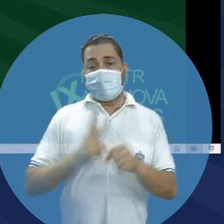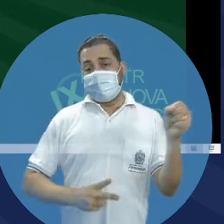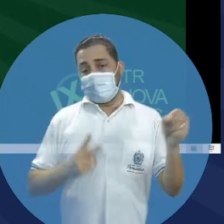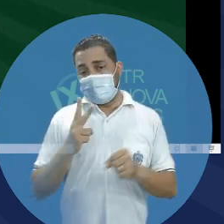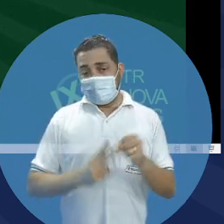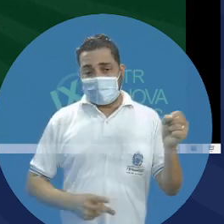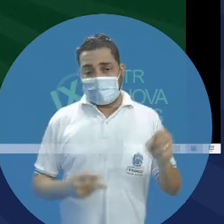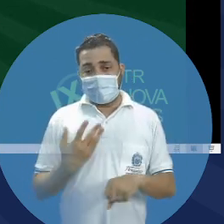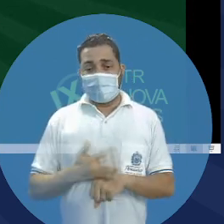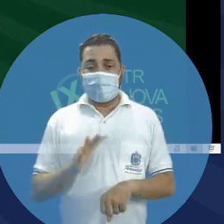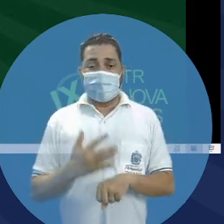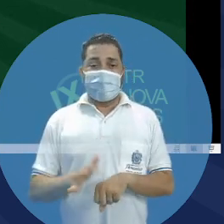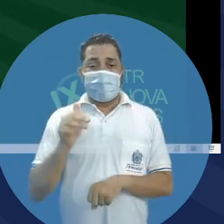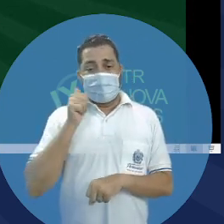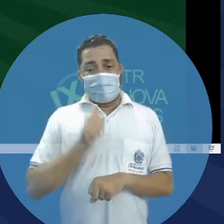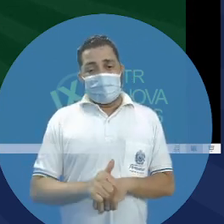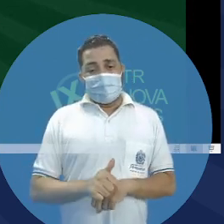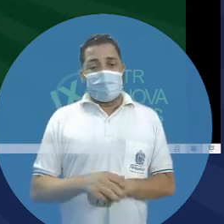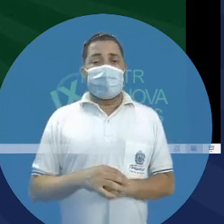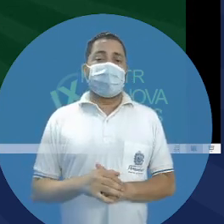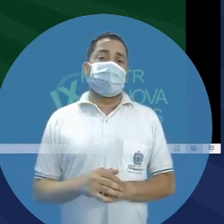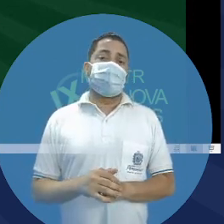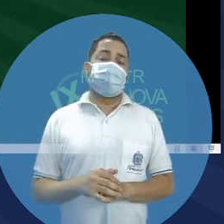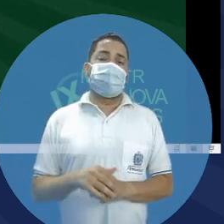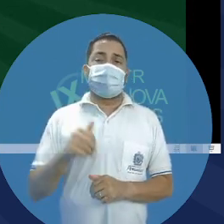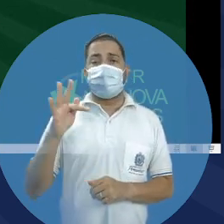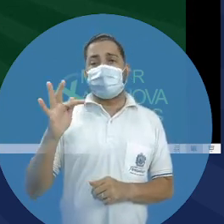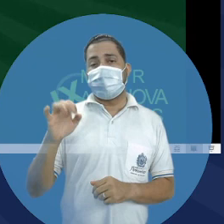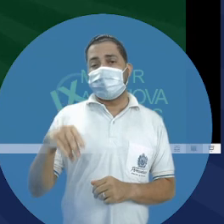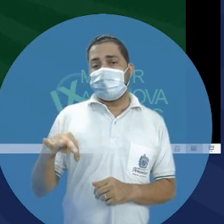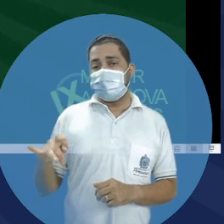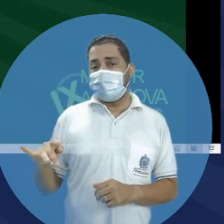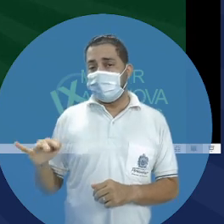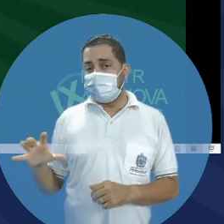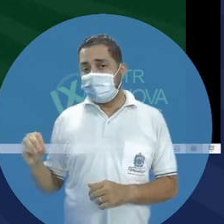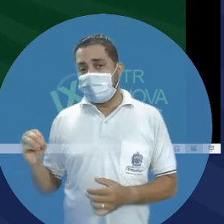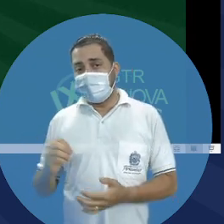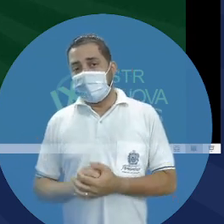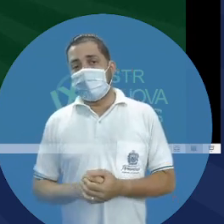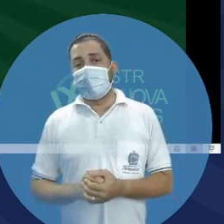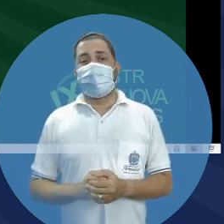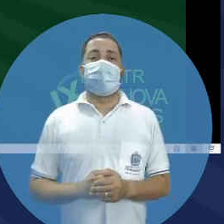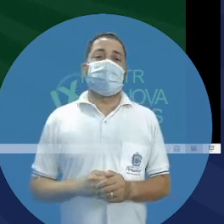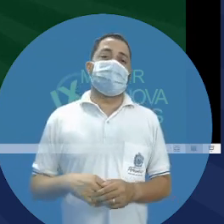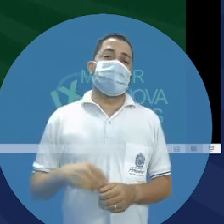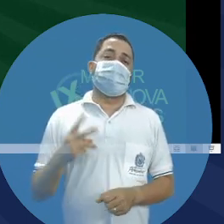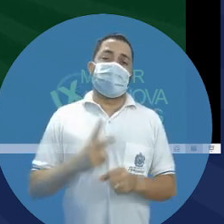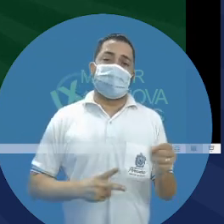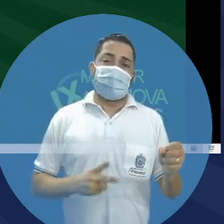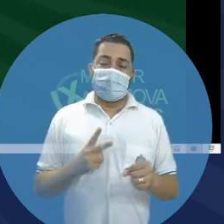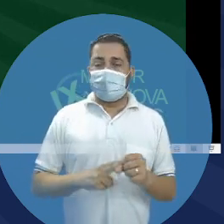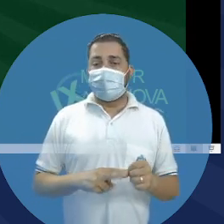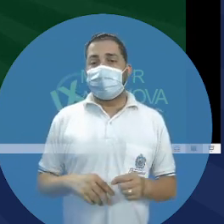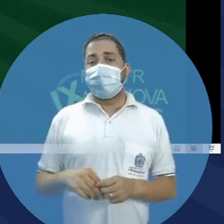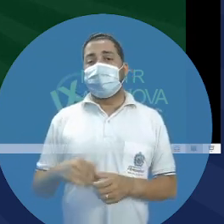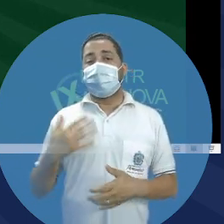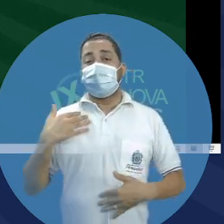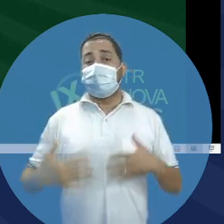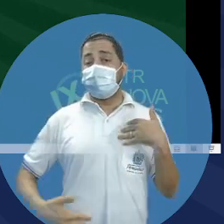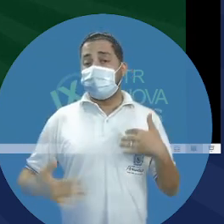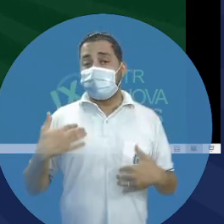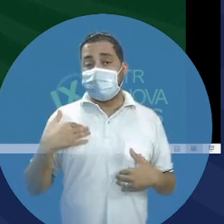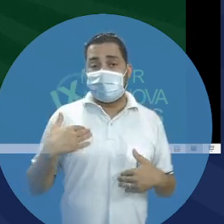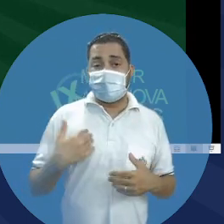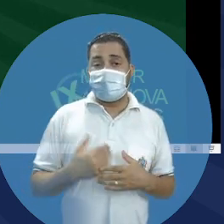mulheres no feminicídio, violência econômica, violência física. E um dos fatores que